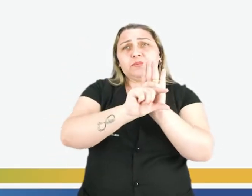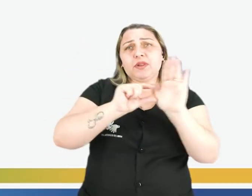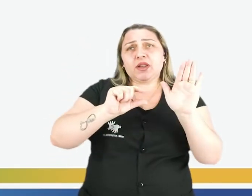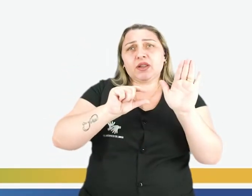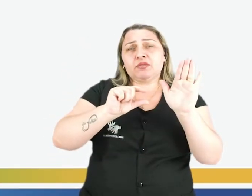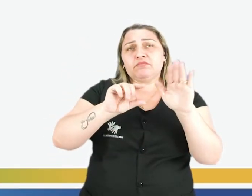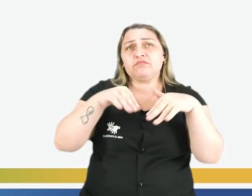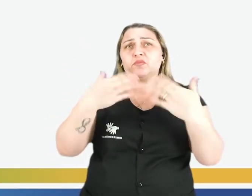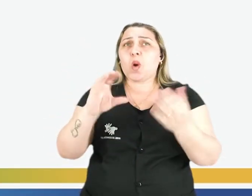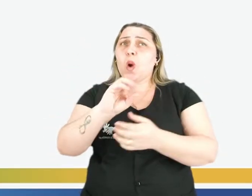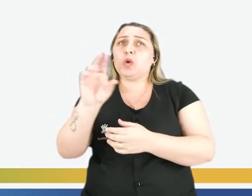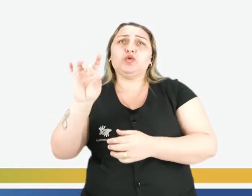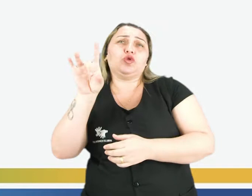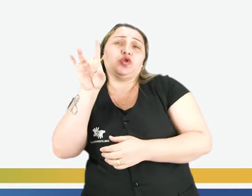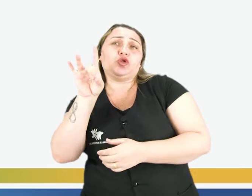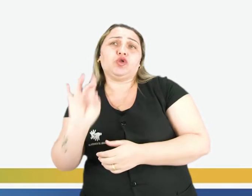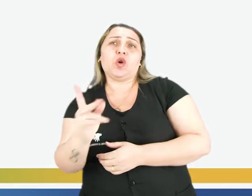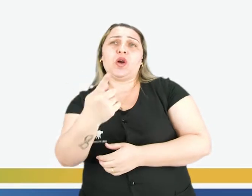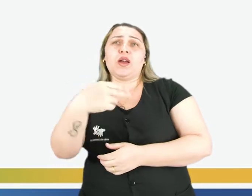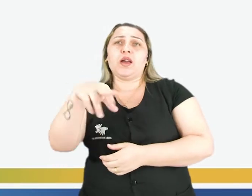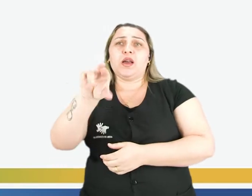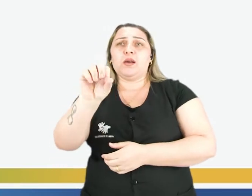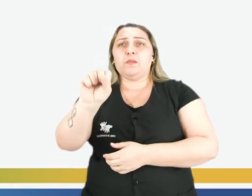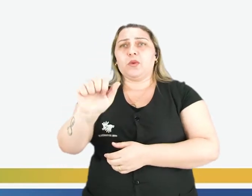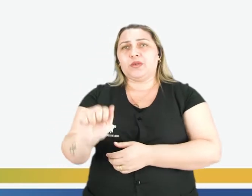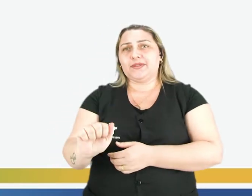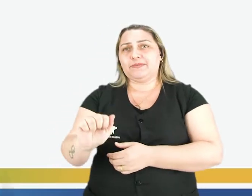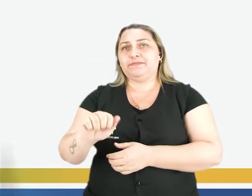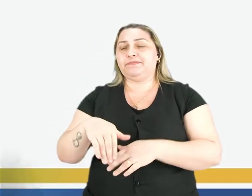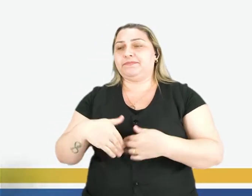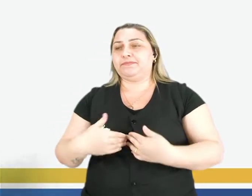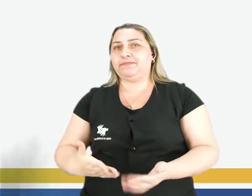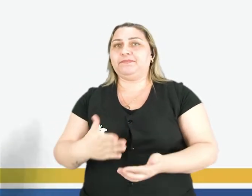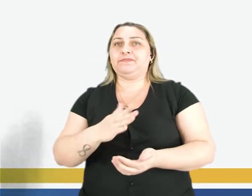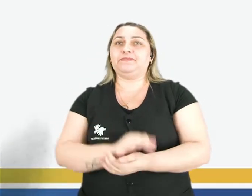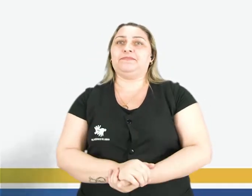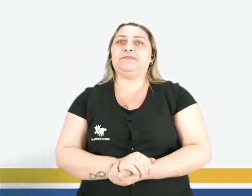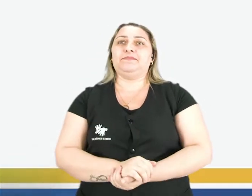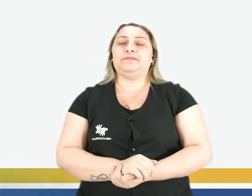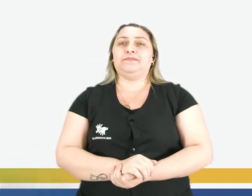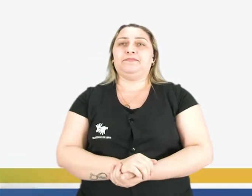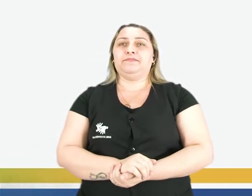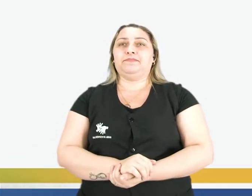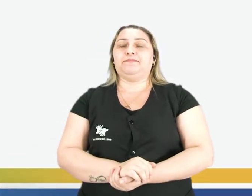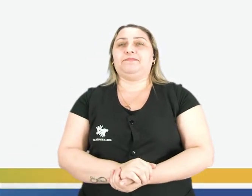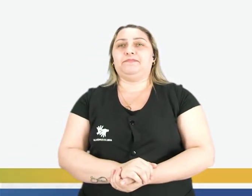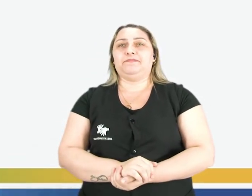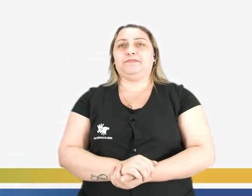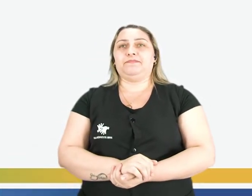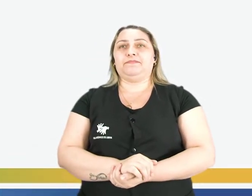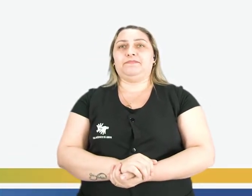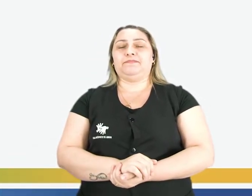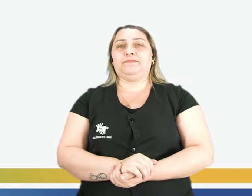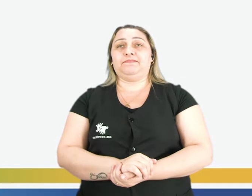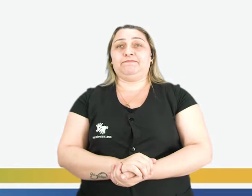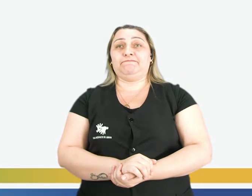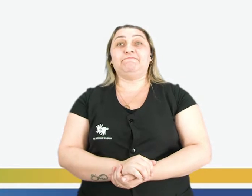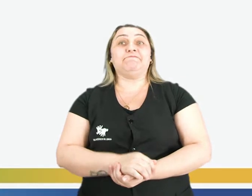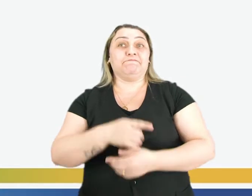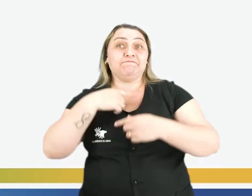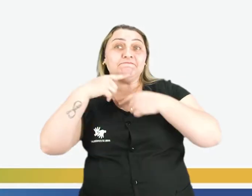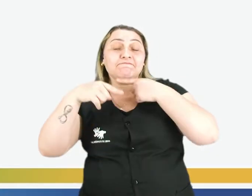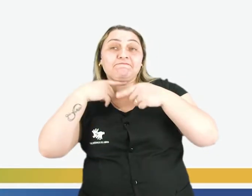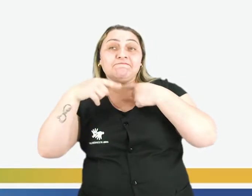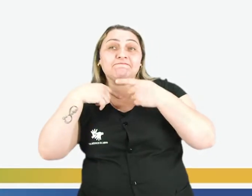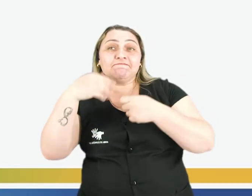parágrafos? Ou somente em prosa? Hã? Todo mundo aí em dúvida ou